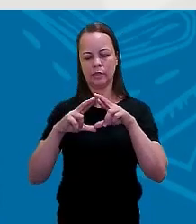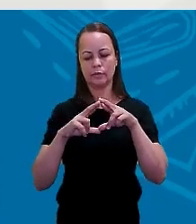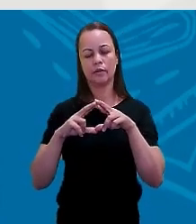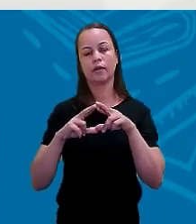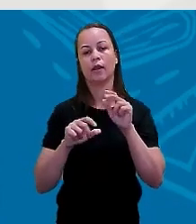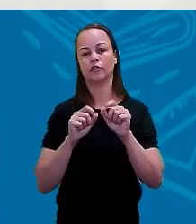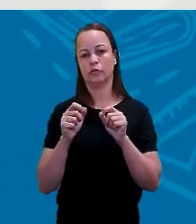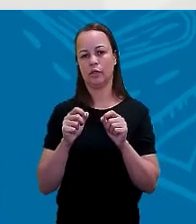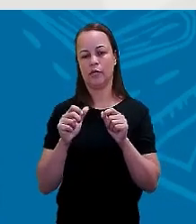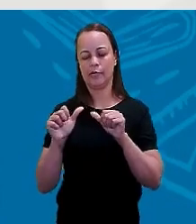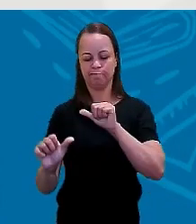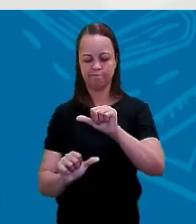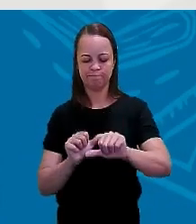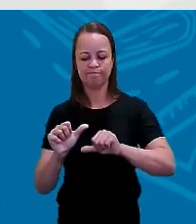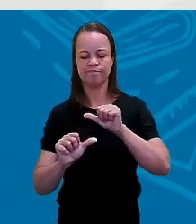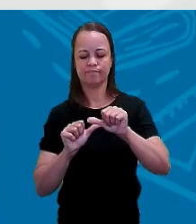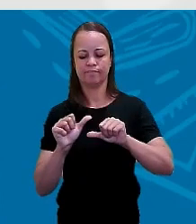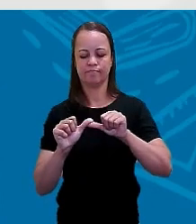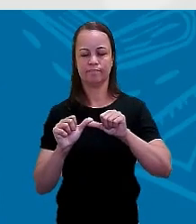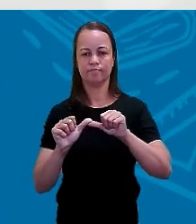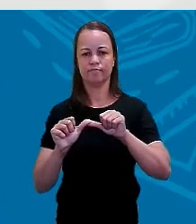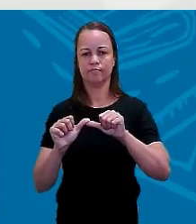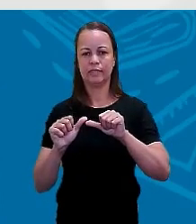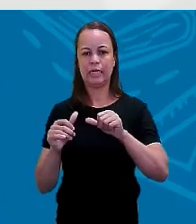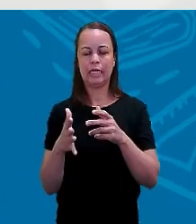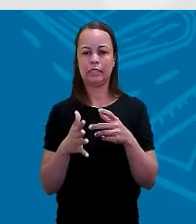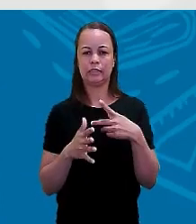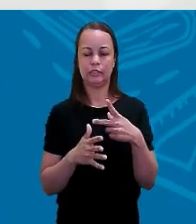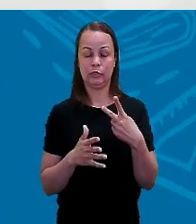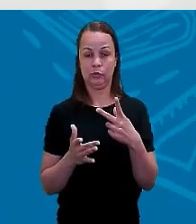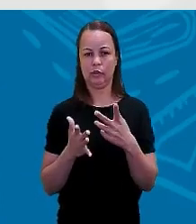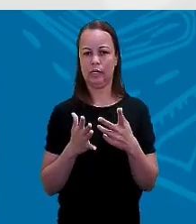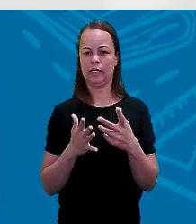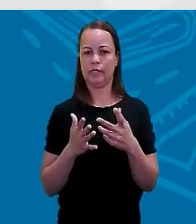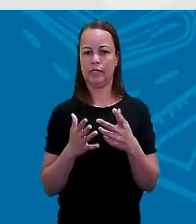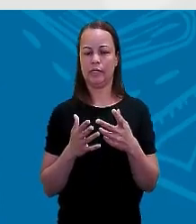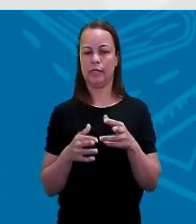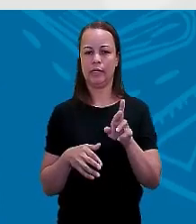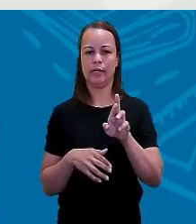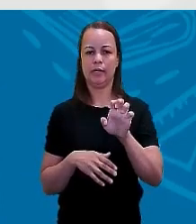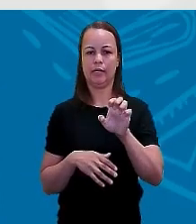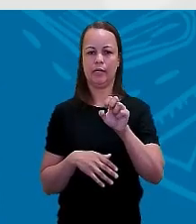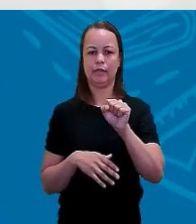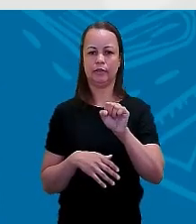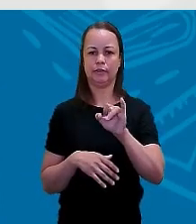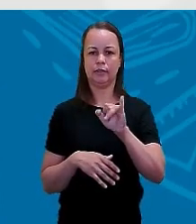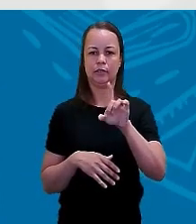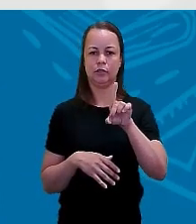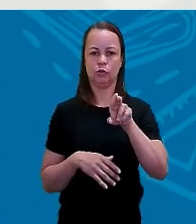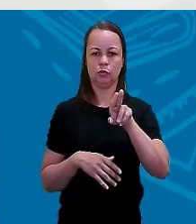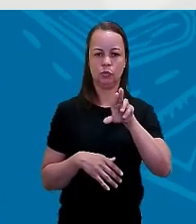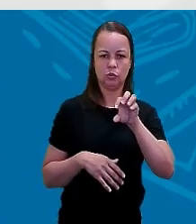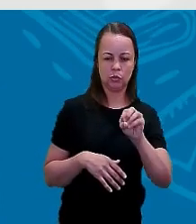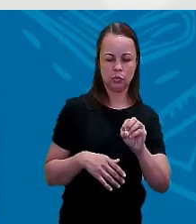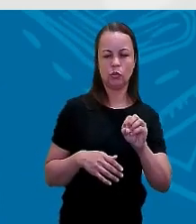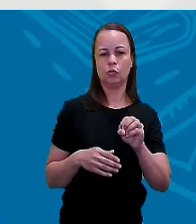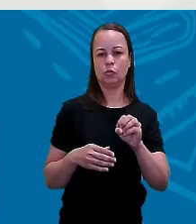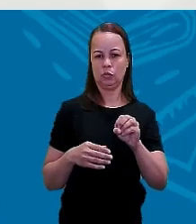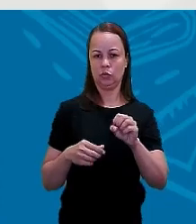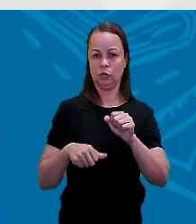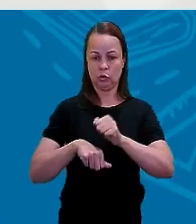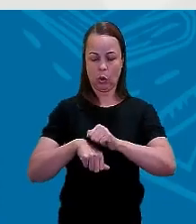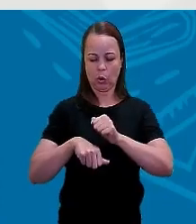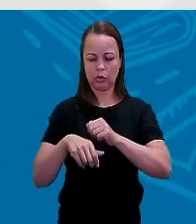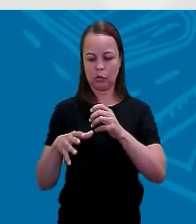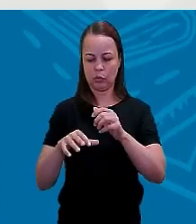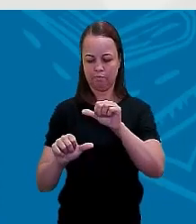do que a transformação de um resíduo sólido que não seria aproveitado a partir de mudanças em